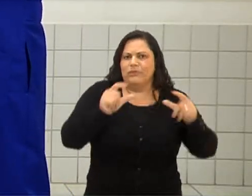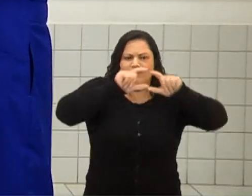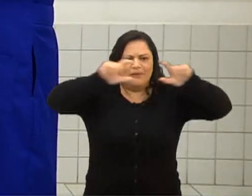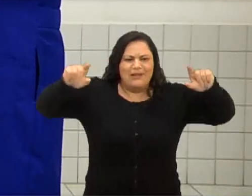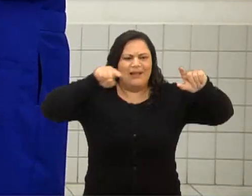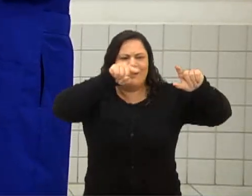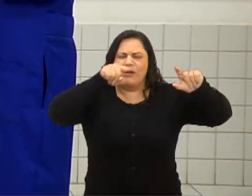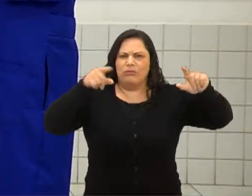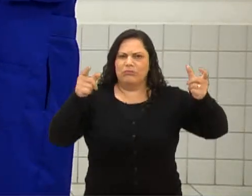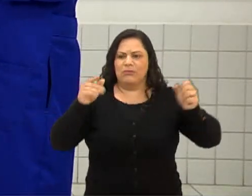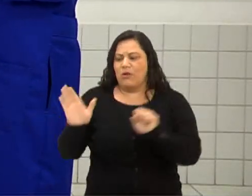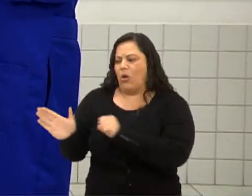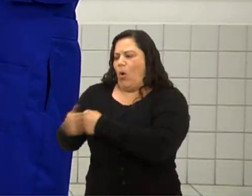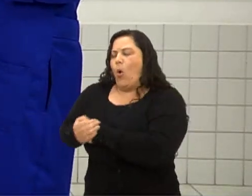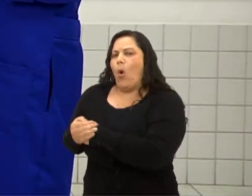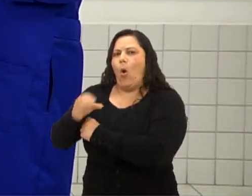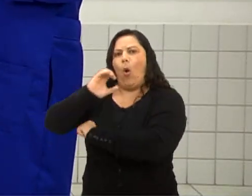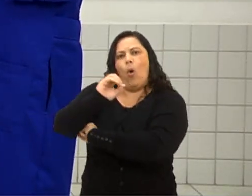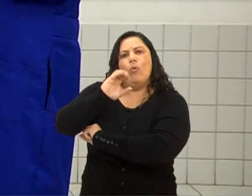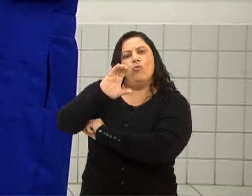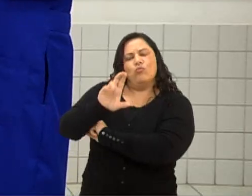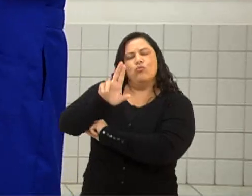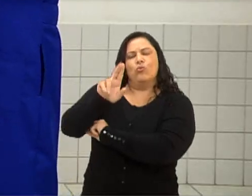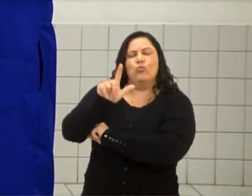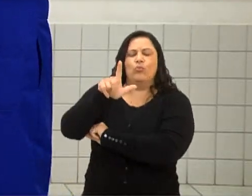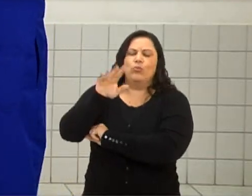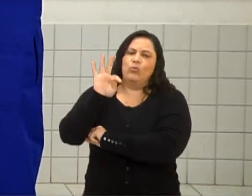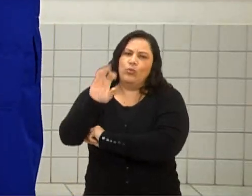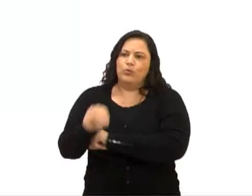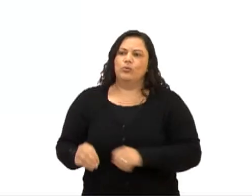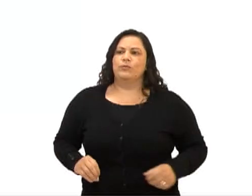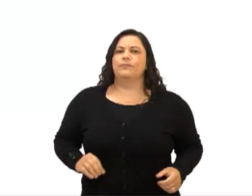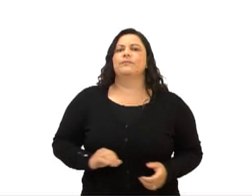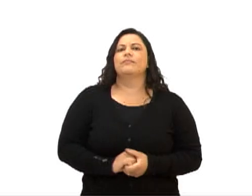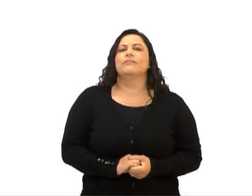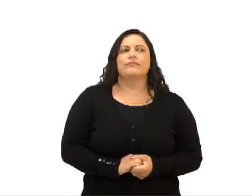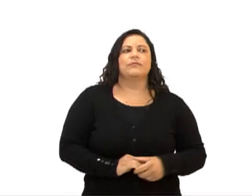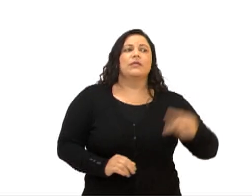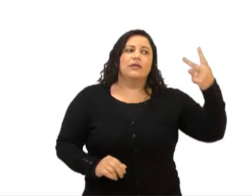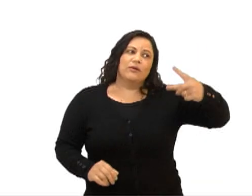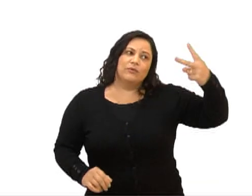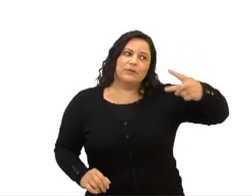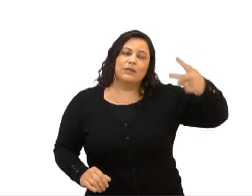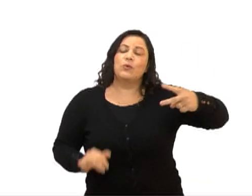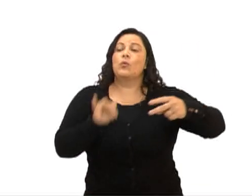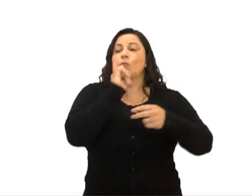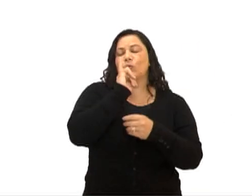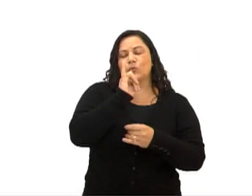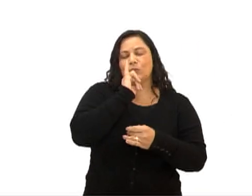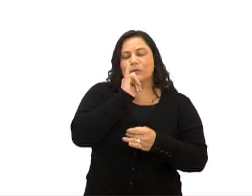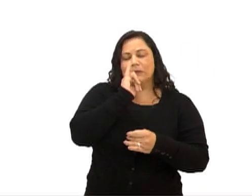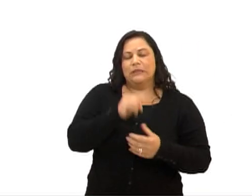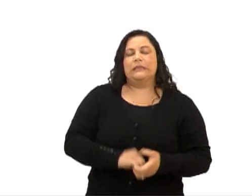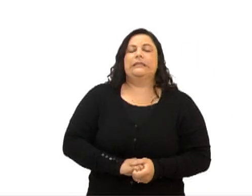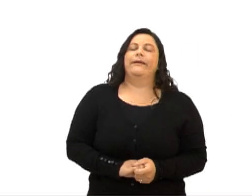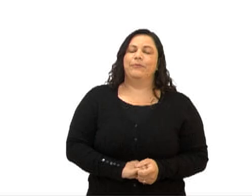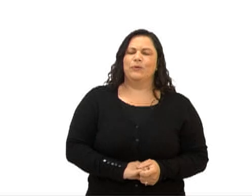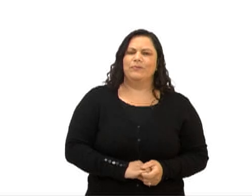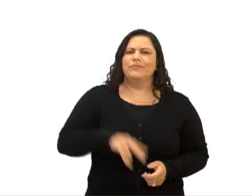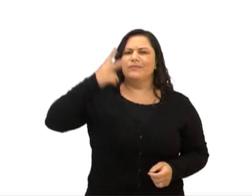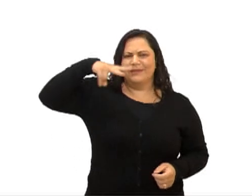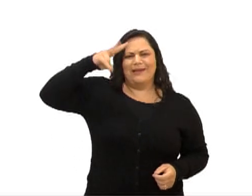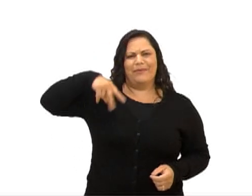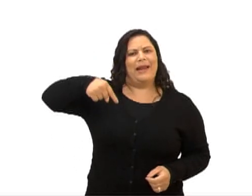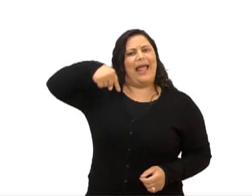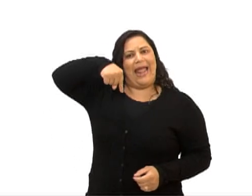sujeito oculto. Muito bem. E aqui no segundo exemplo, que a gente pode ter aqui a primeira pessoa do plural, lembram? Eu e